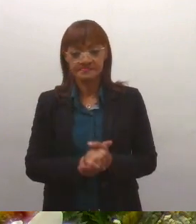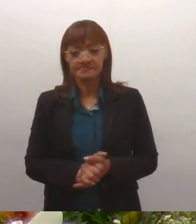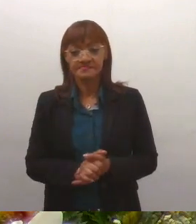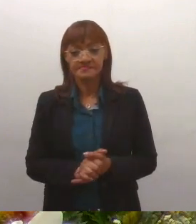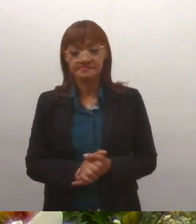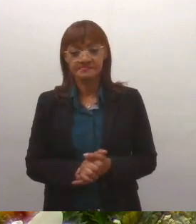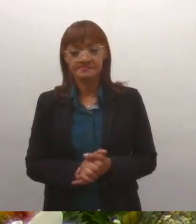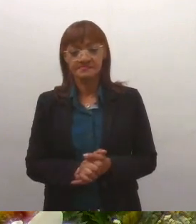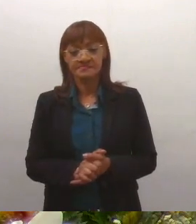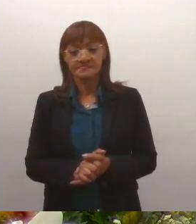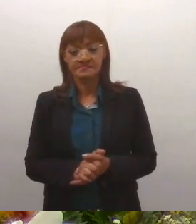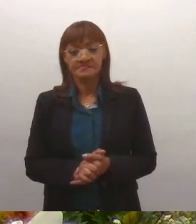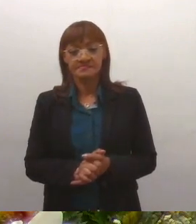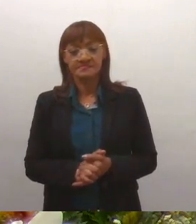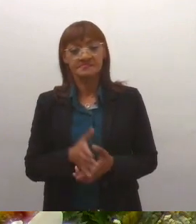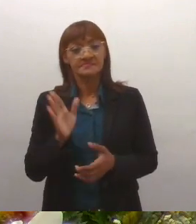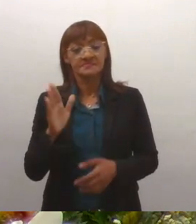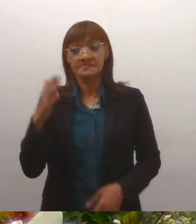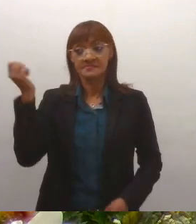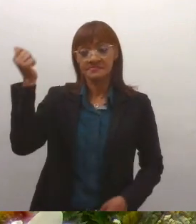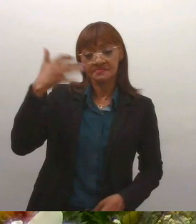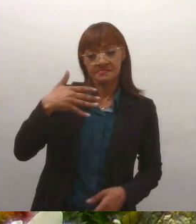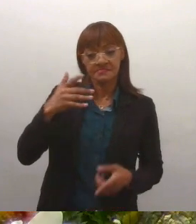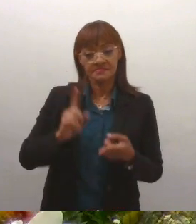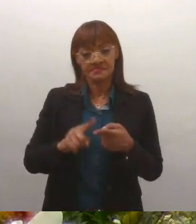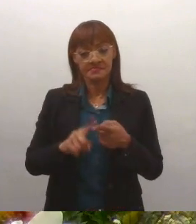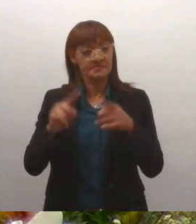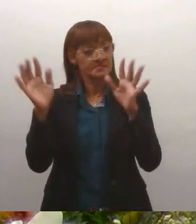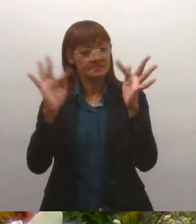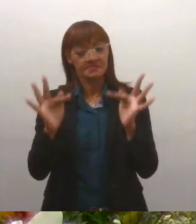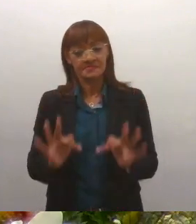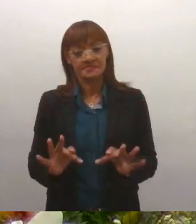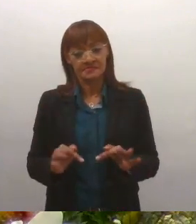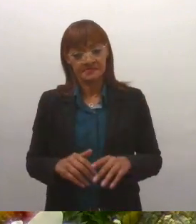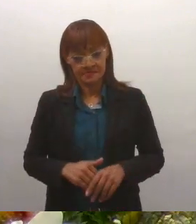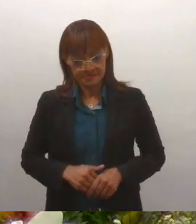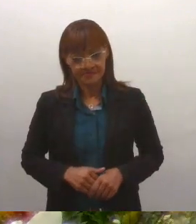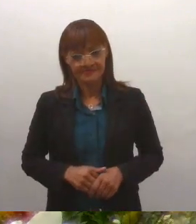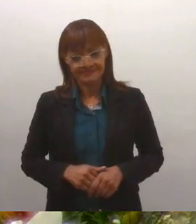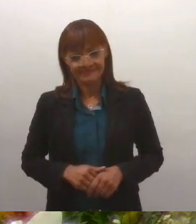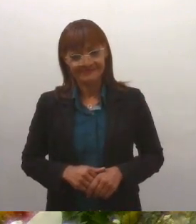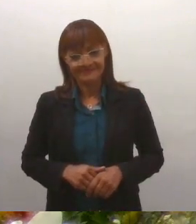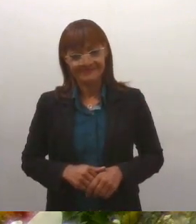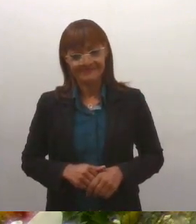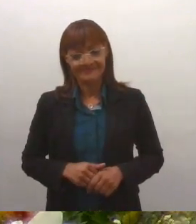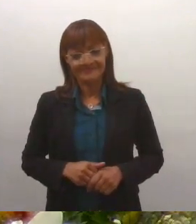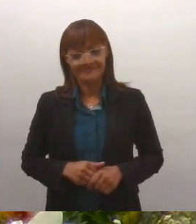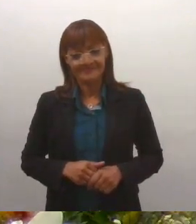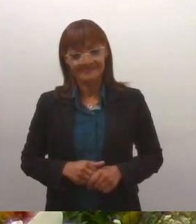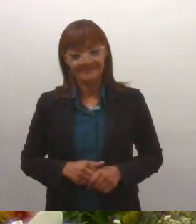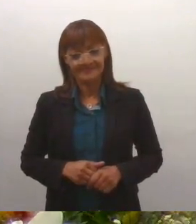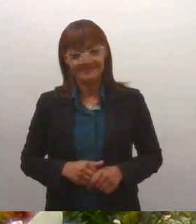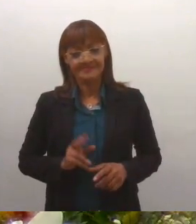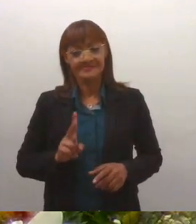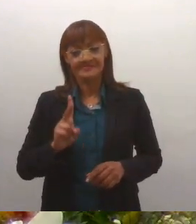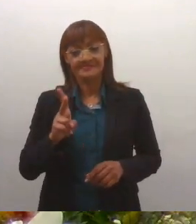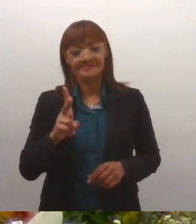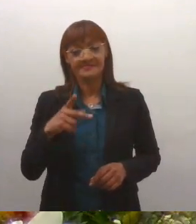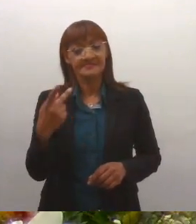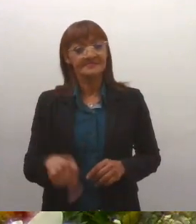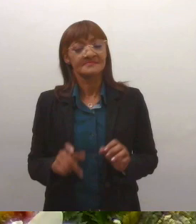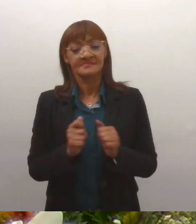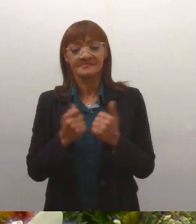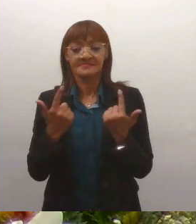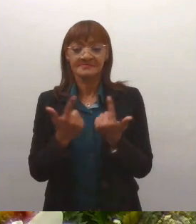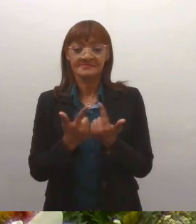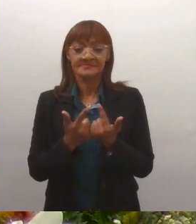Estou muito feliz, né? Estou muito feliz. Ela citou, inclusive aqui na Assembleia, da felicidade que ela teve de ter um